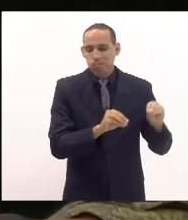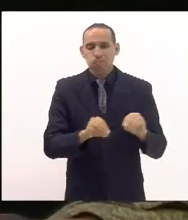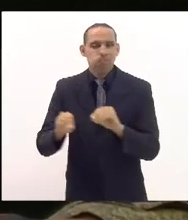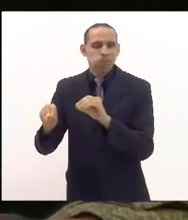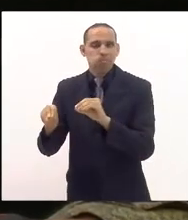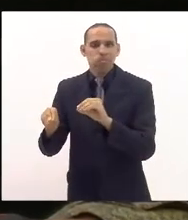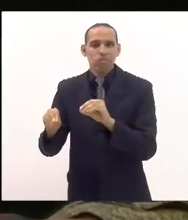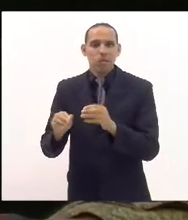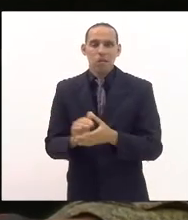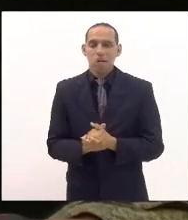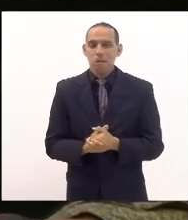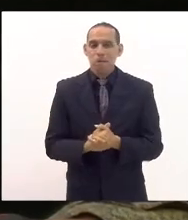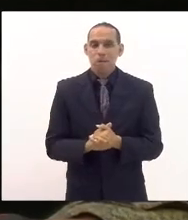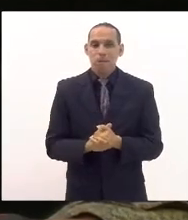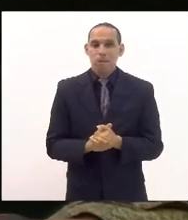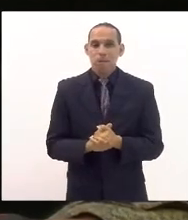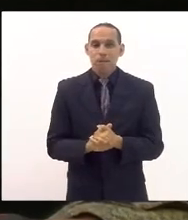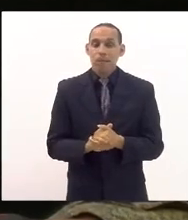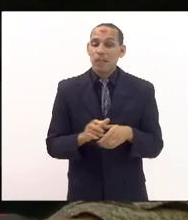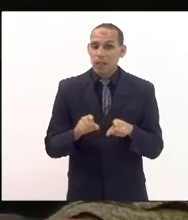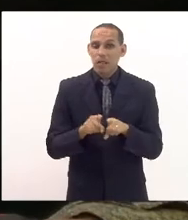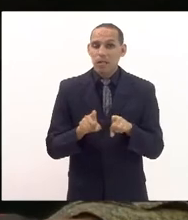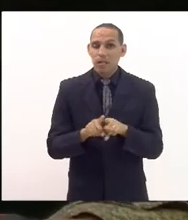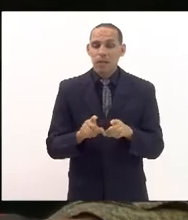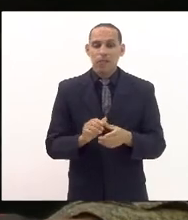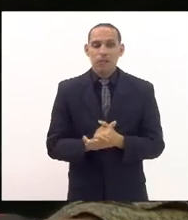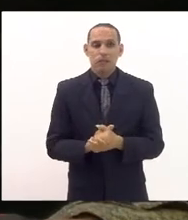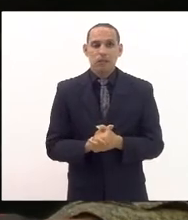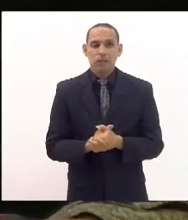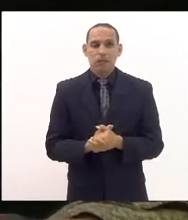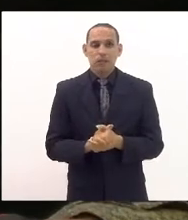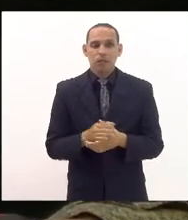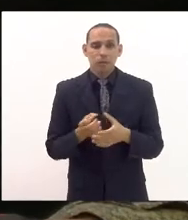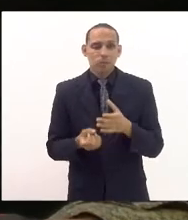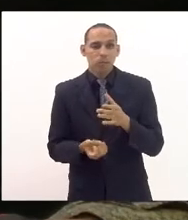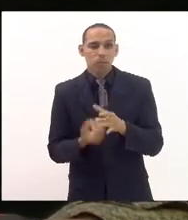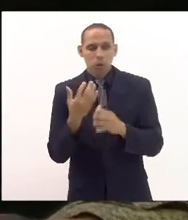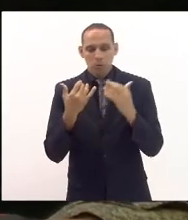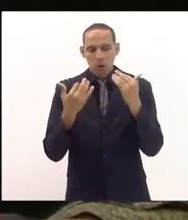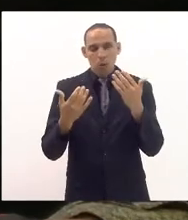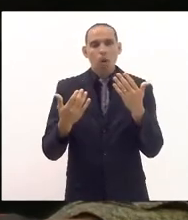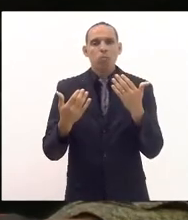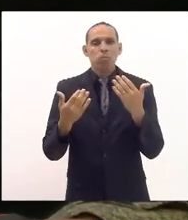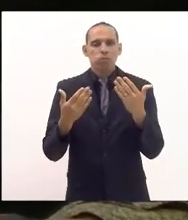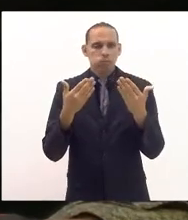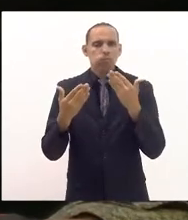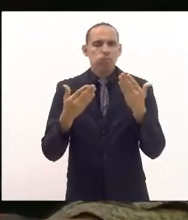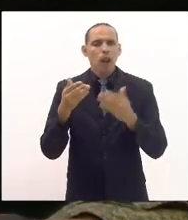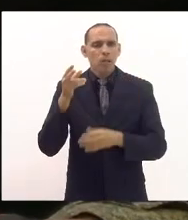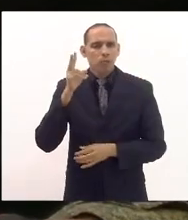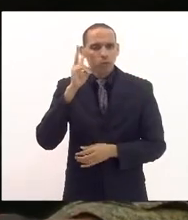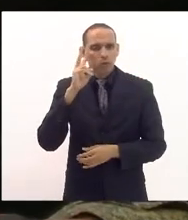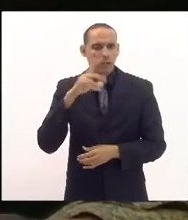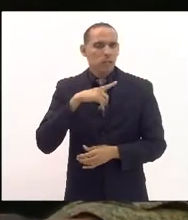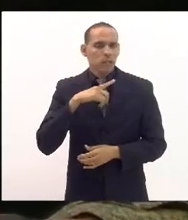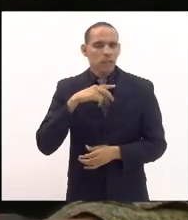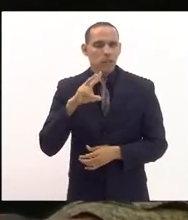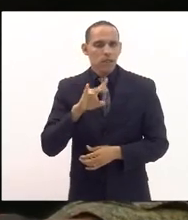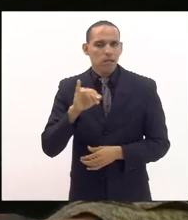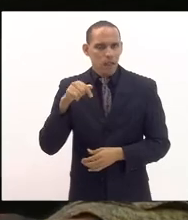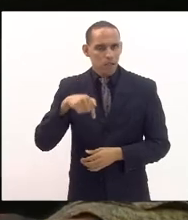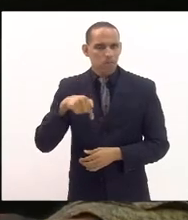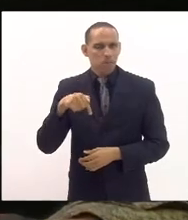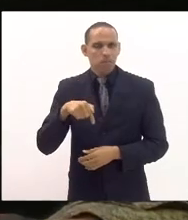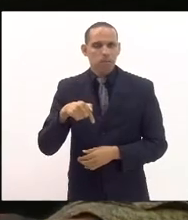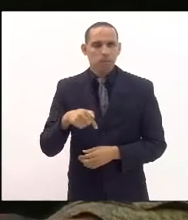nesse sentido a gente inclusive é é produzir uma audiência a gente faz na segunda-feira nessa